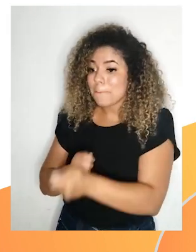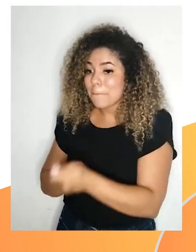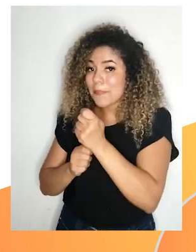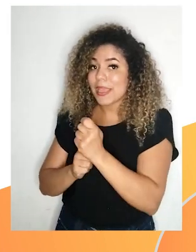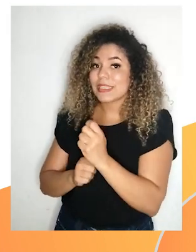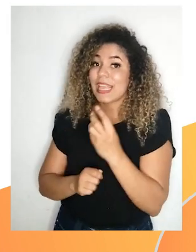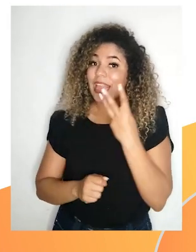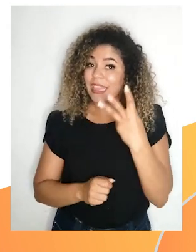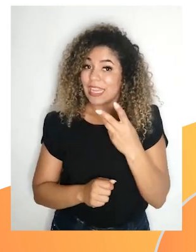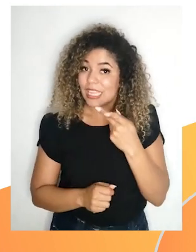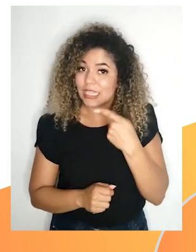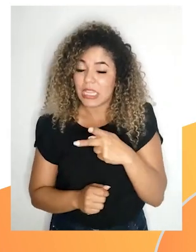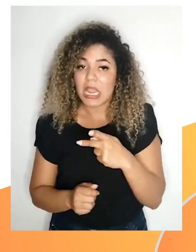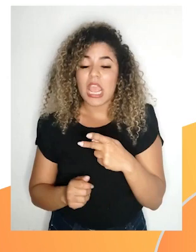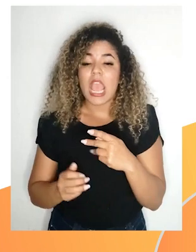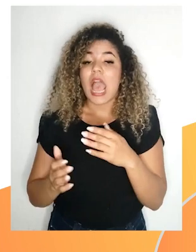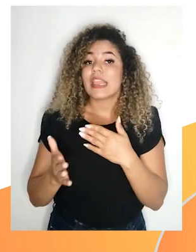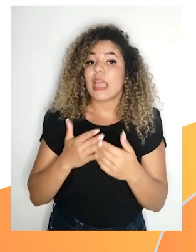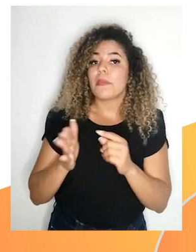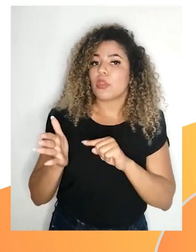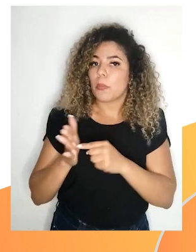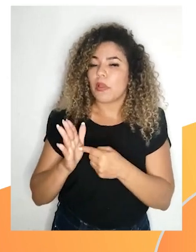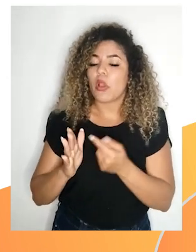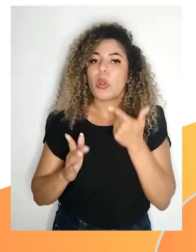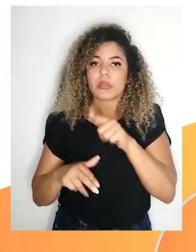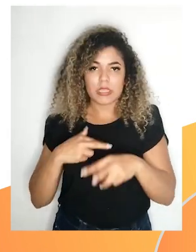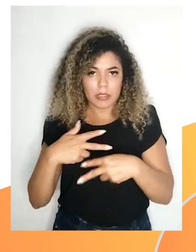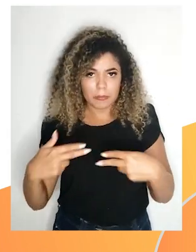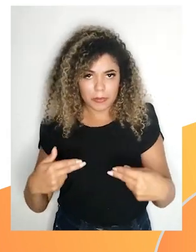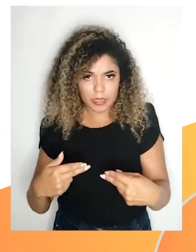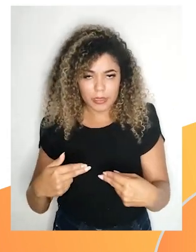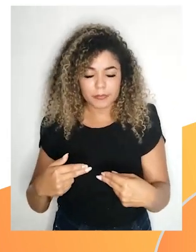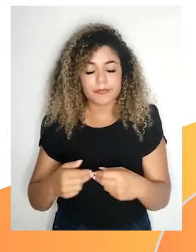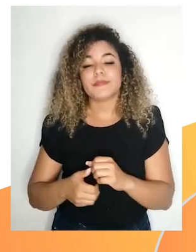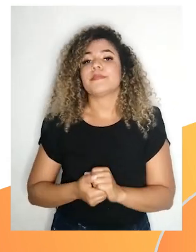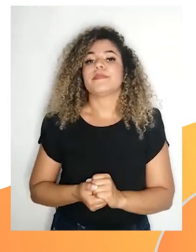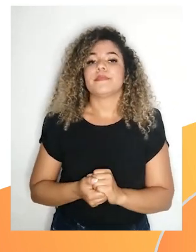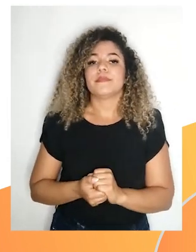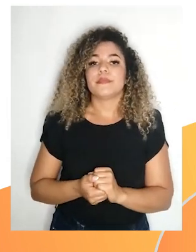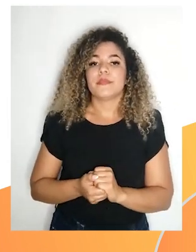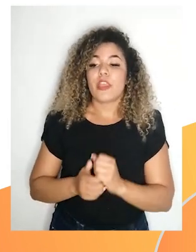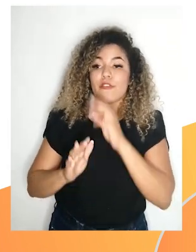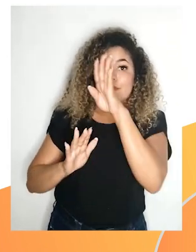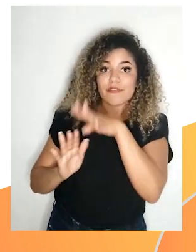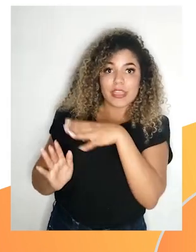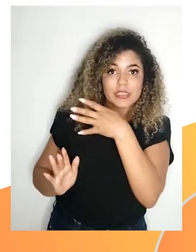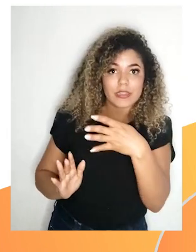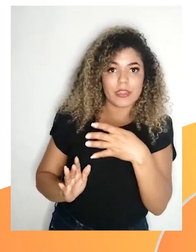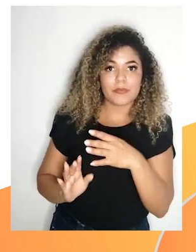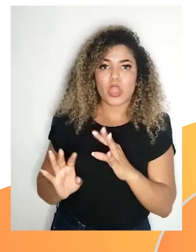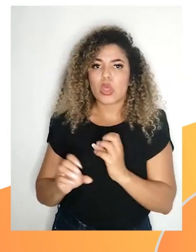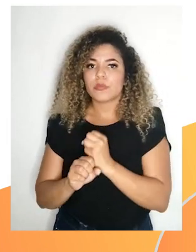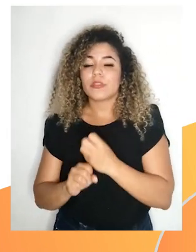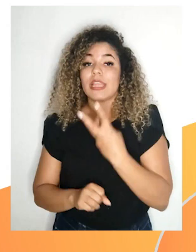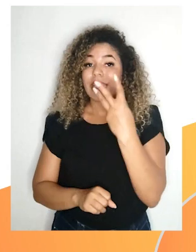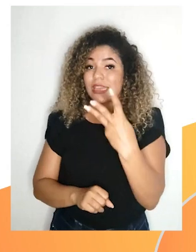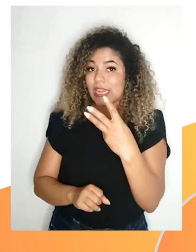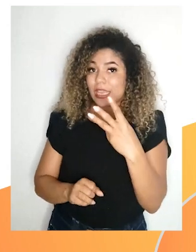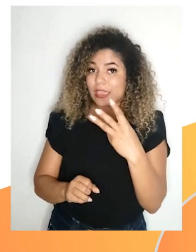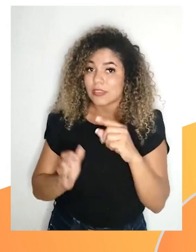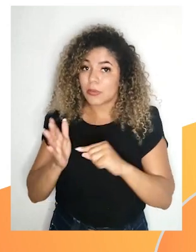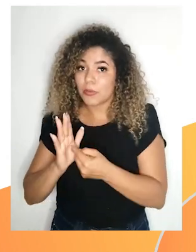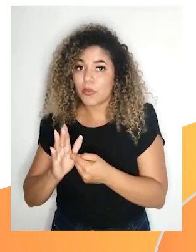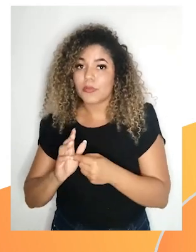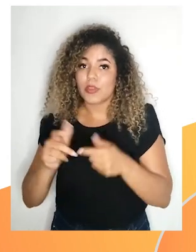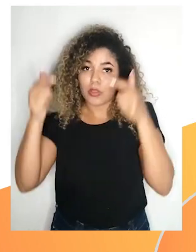e, dependendo dos pontos, ganha um prêmio, conforme o quadro abaixo. Total de pontos, 3.